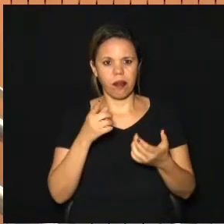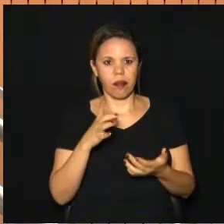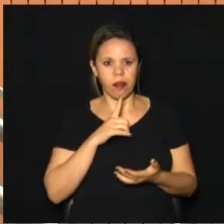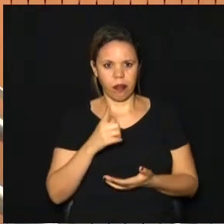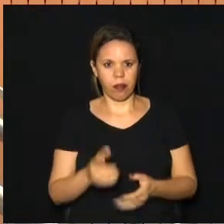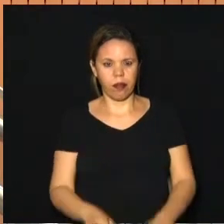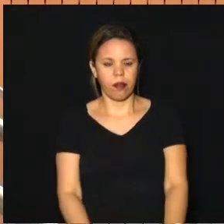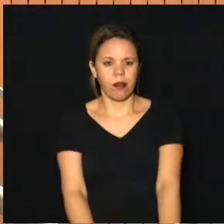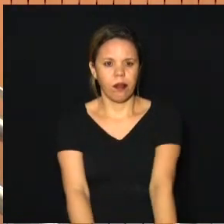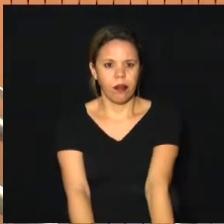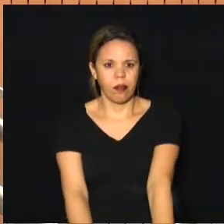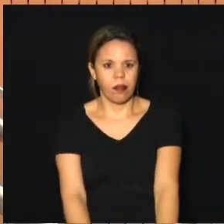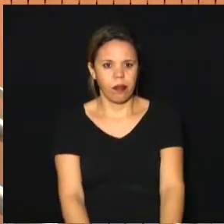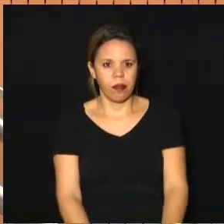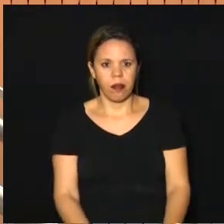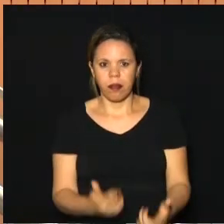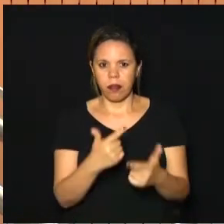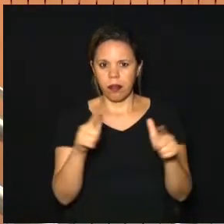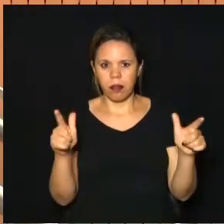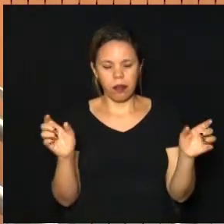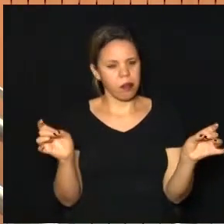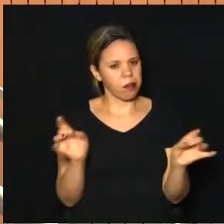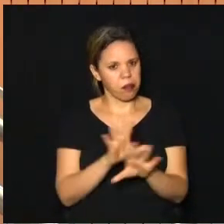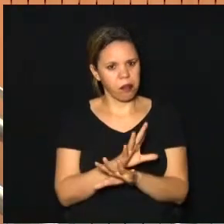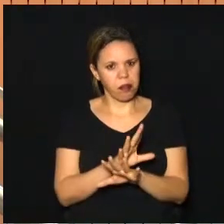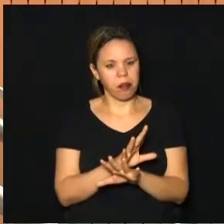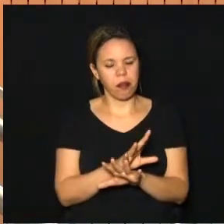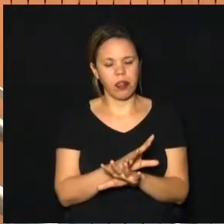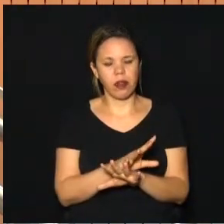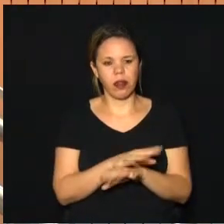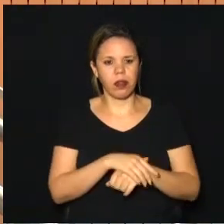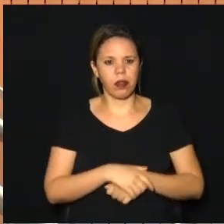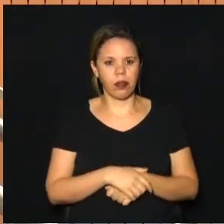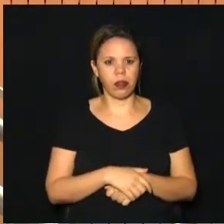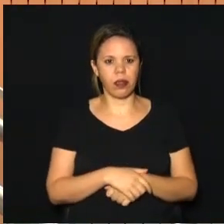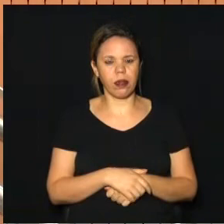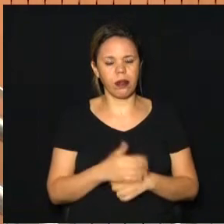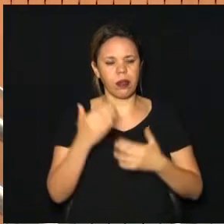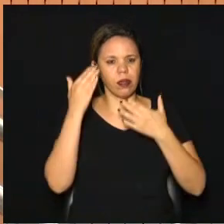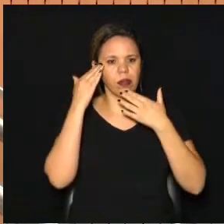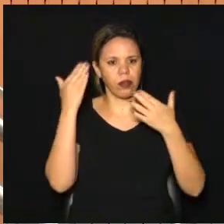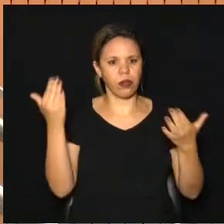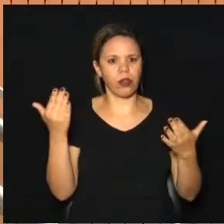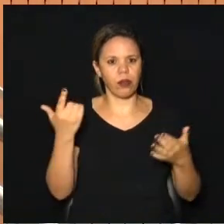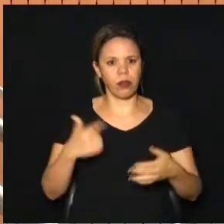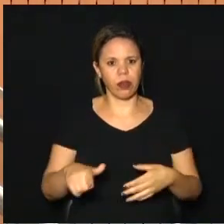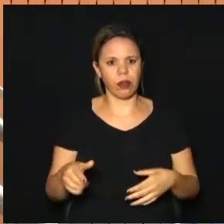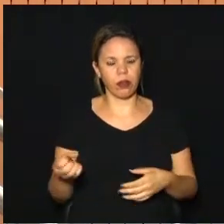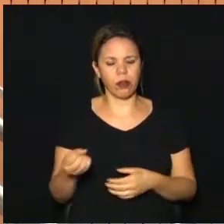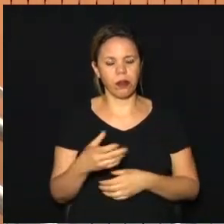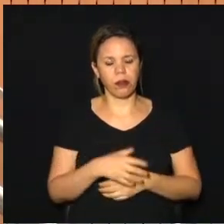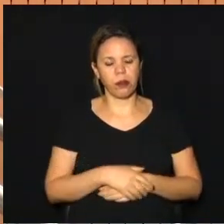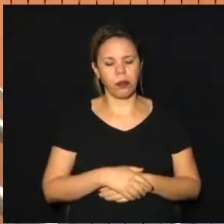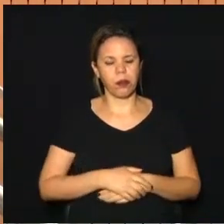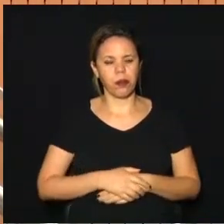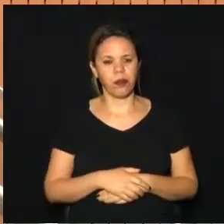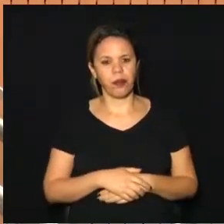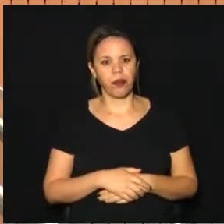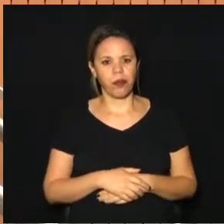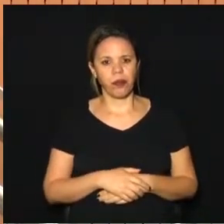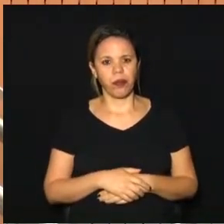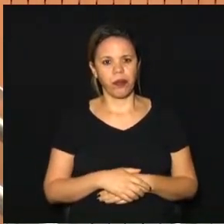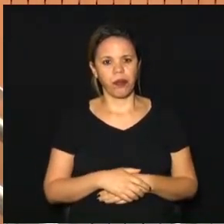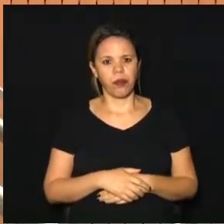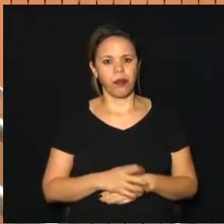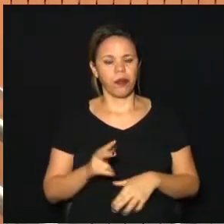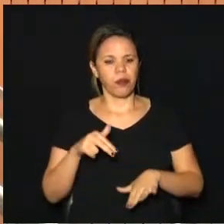houver. Não teve? Podemos encerrar, então. Bom, eu agradeço novamente e me coloco à